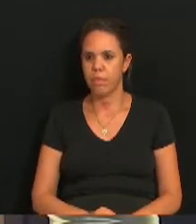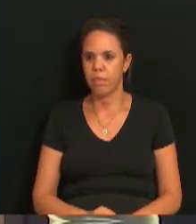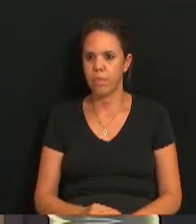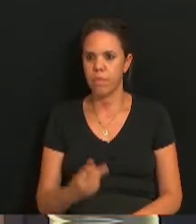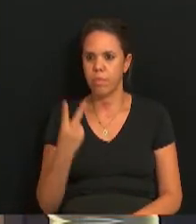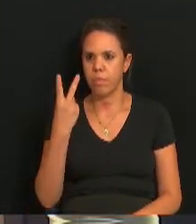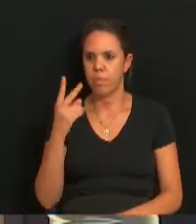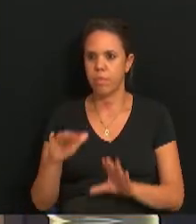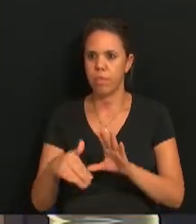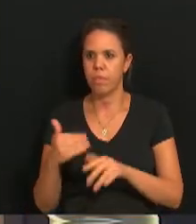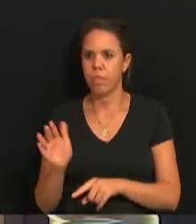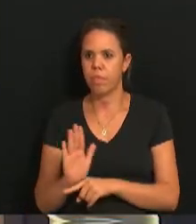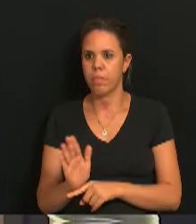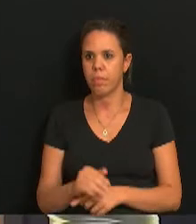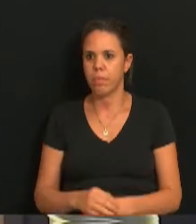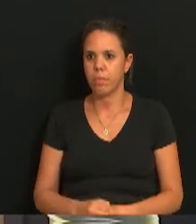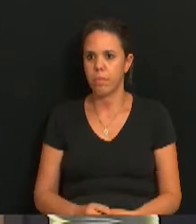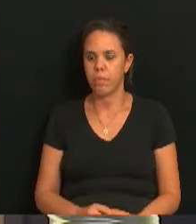na verdade, que são